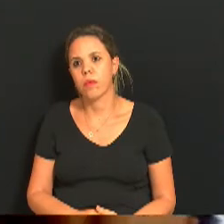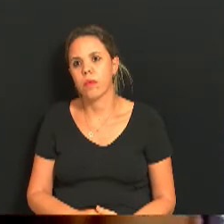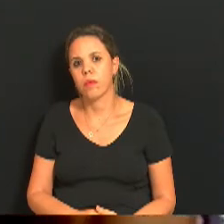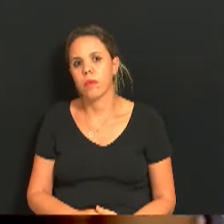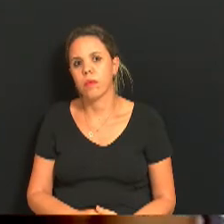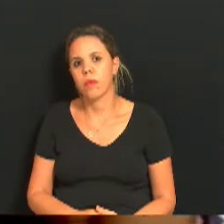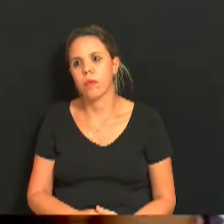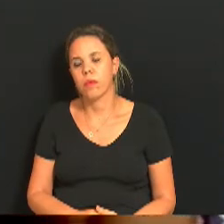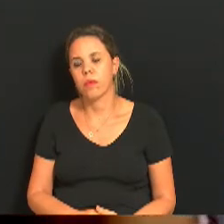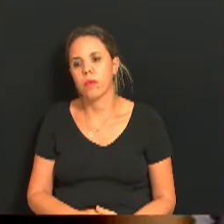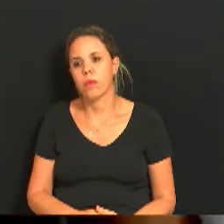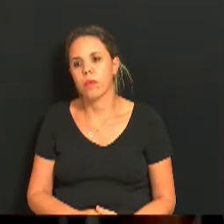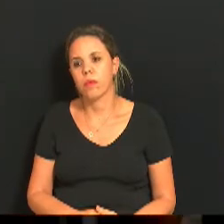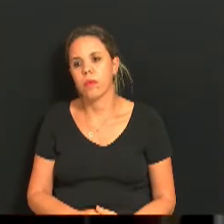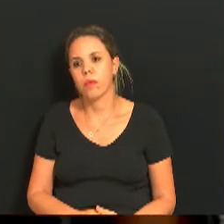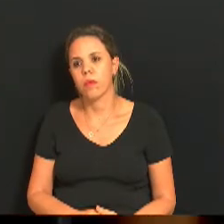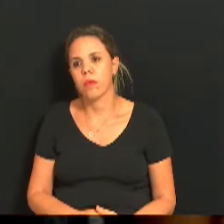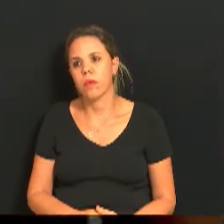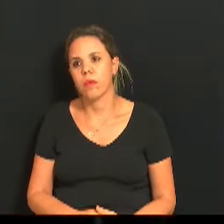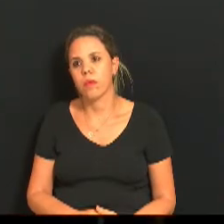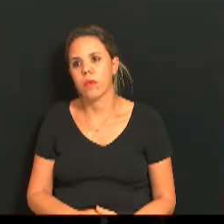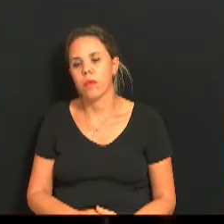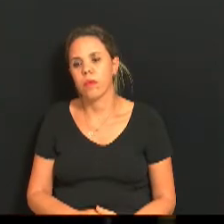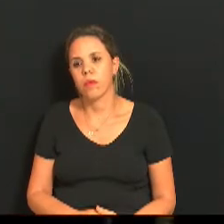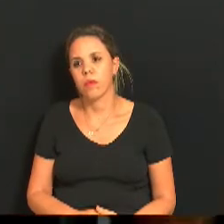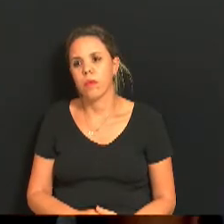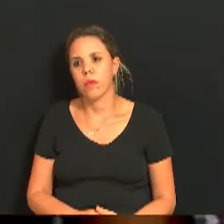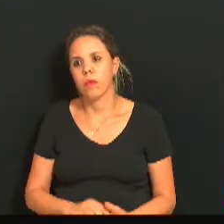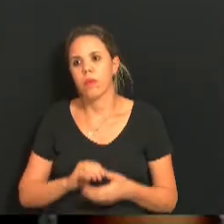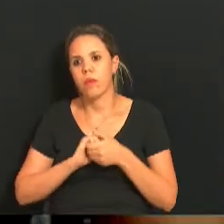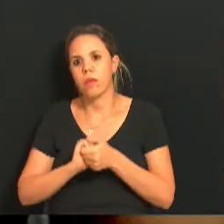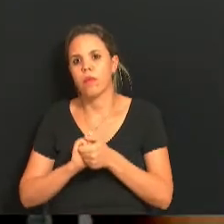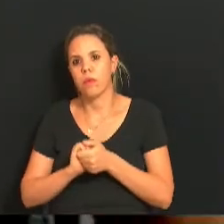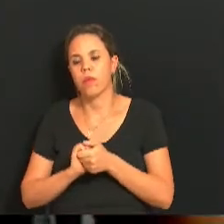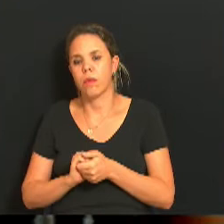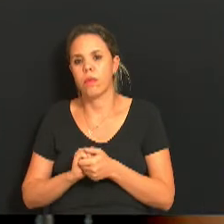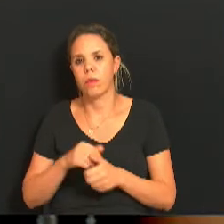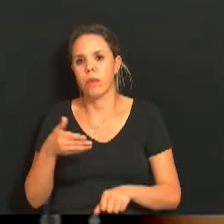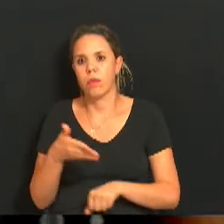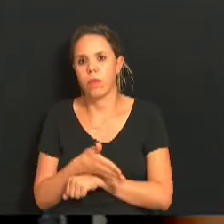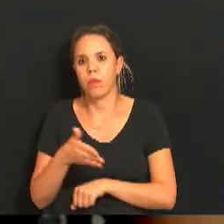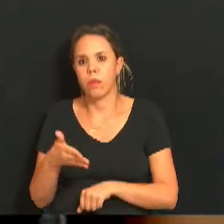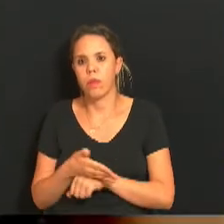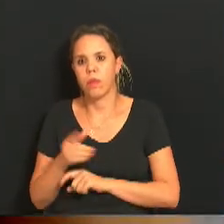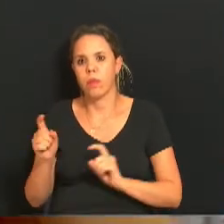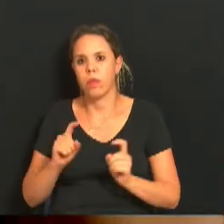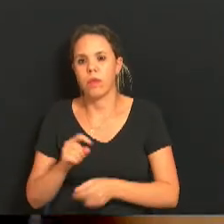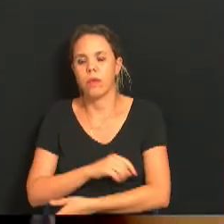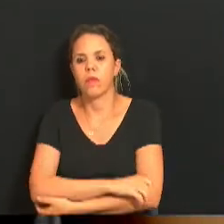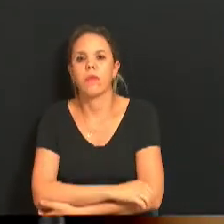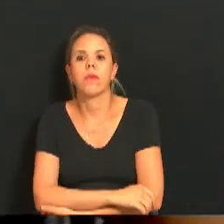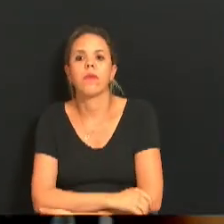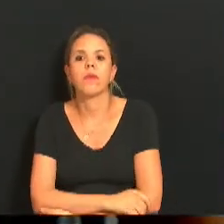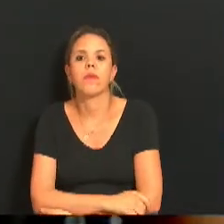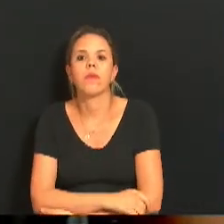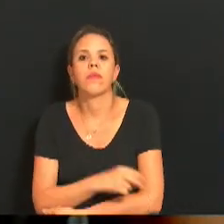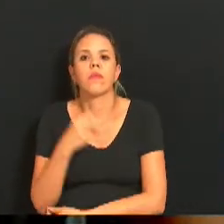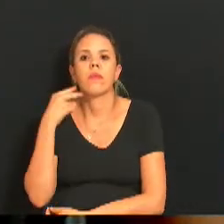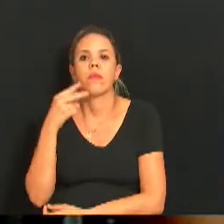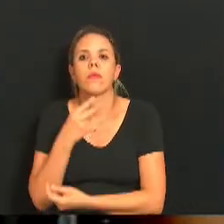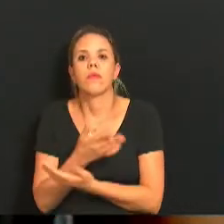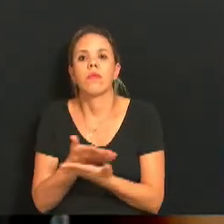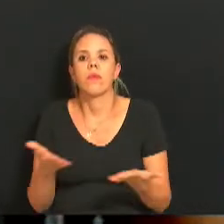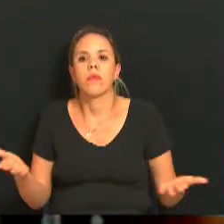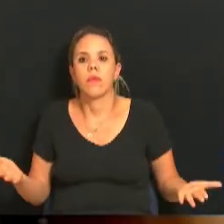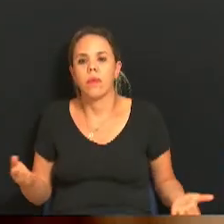geral e é cumprimento a todos os participantes dessa audiência todos os vereadores